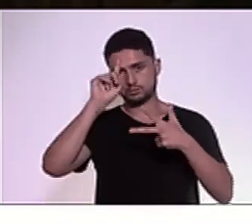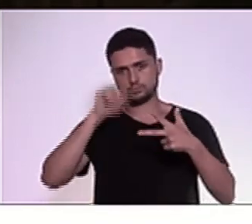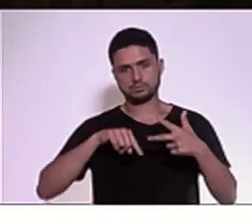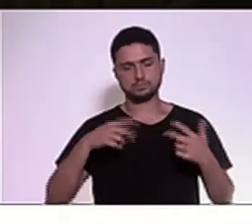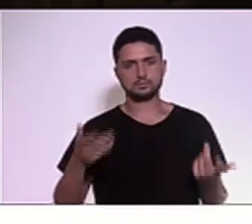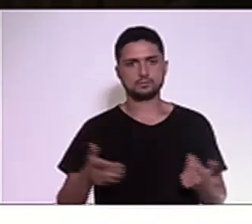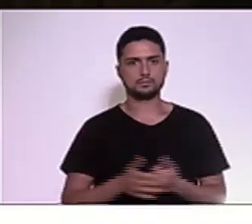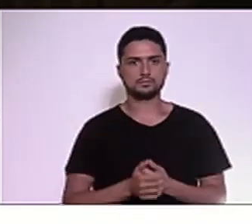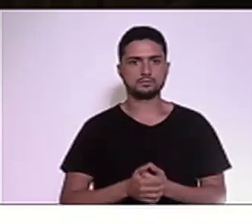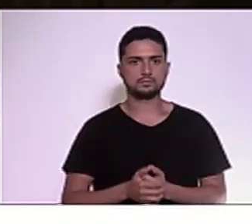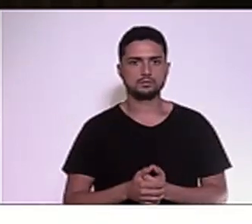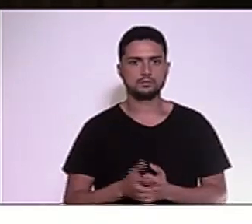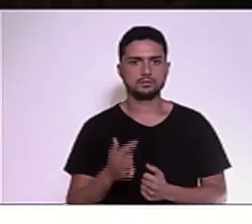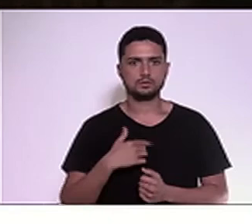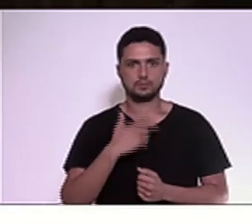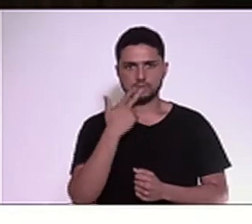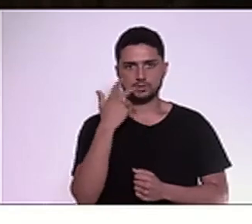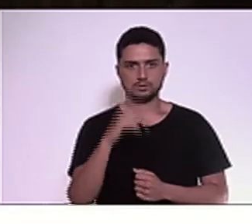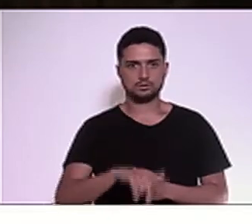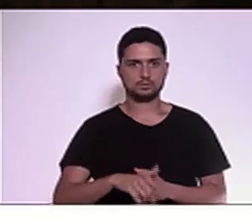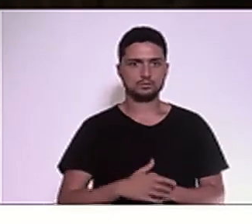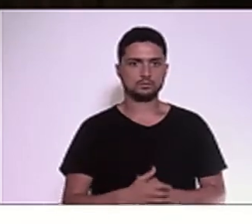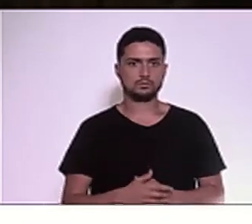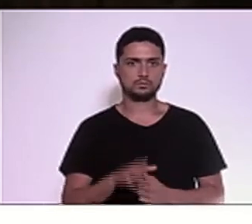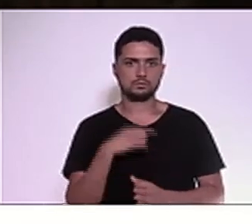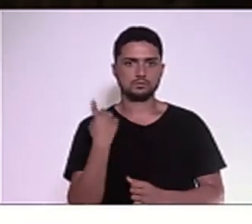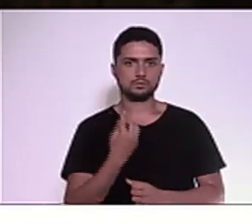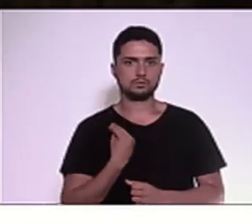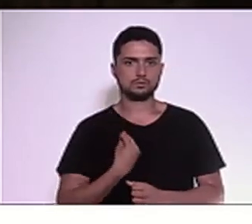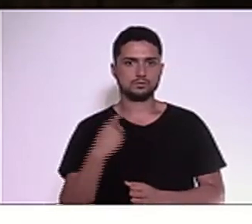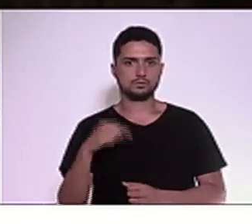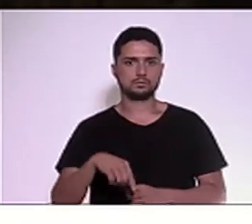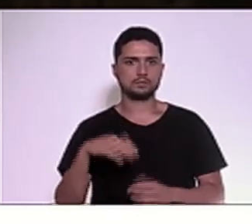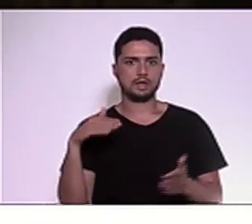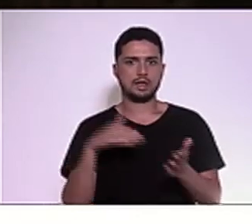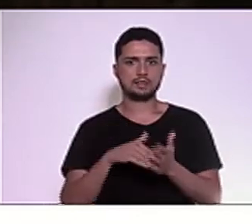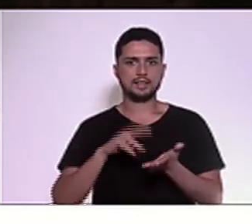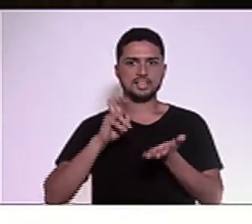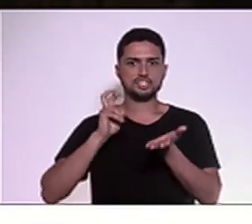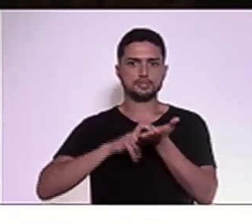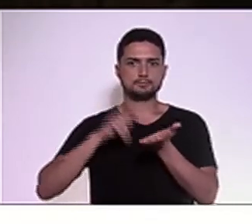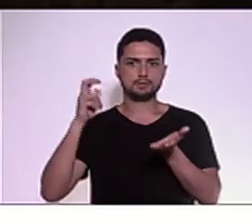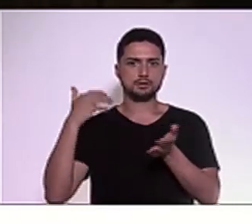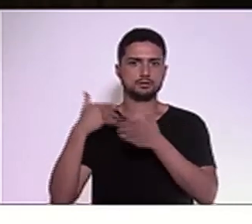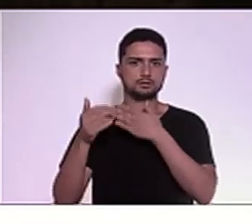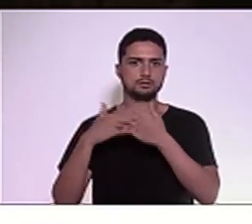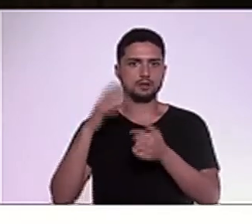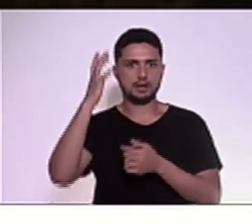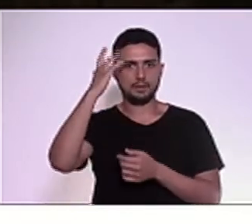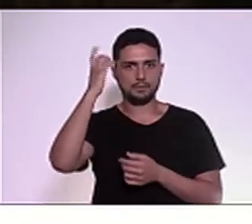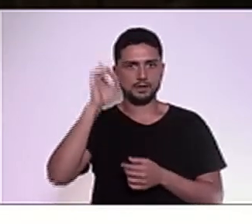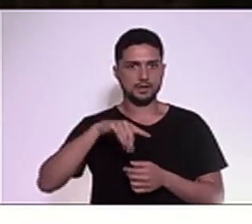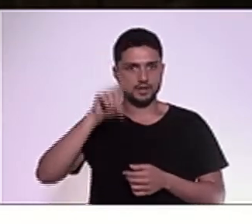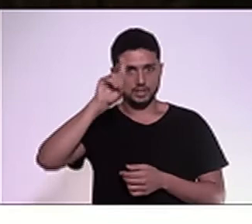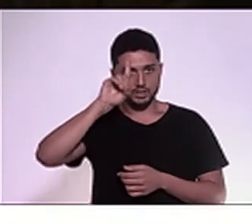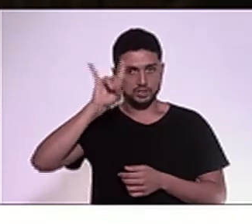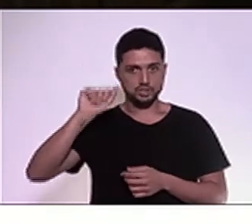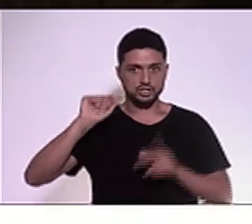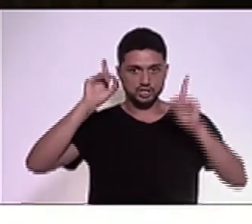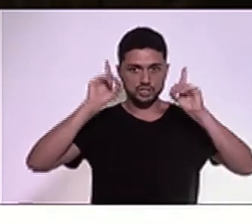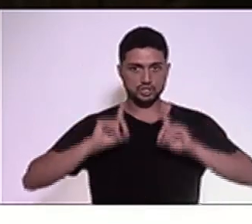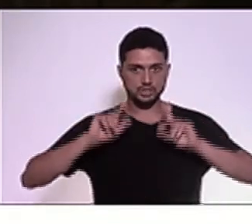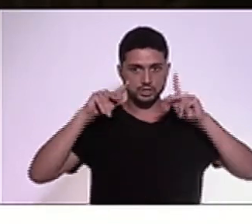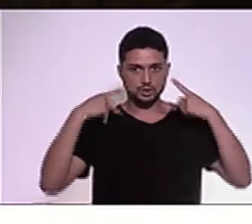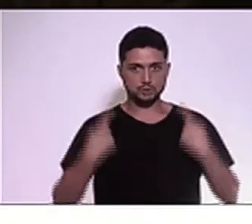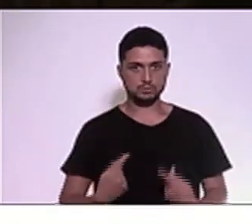Rio de Janeiro. Volto a repetir, ficaremos aqui até o amanhecer. Amanhã é Dia Internacional dos Direitos